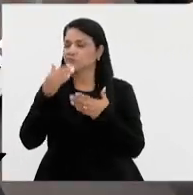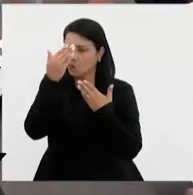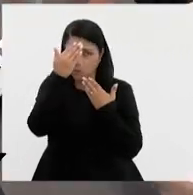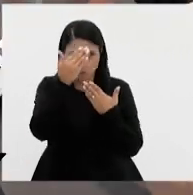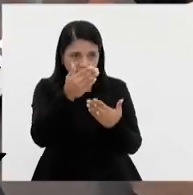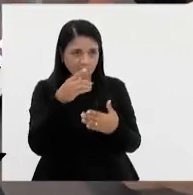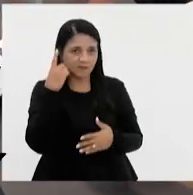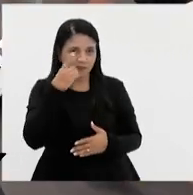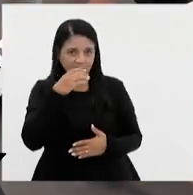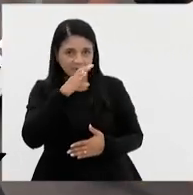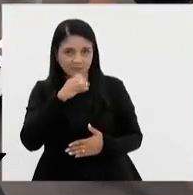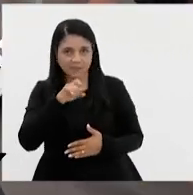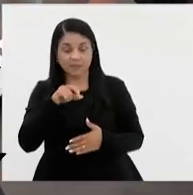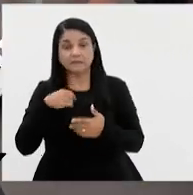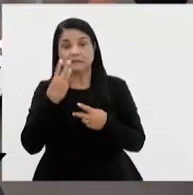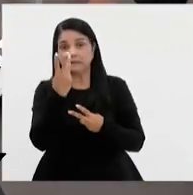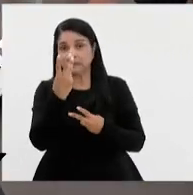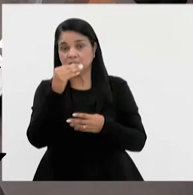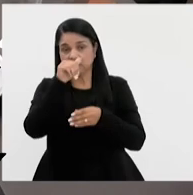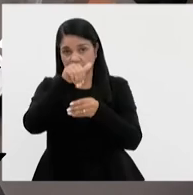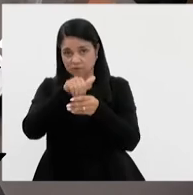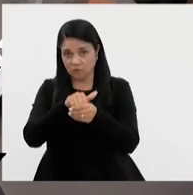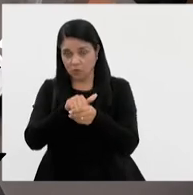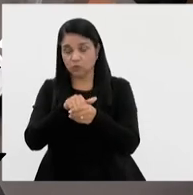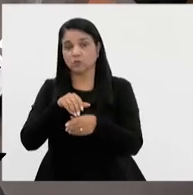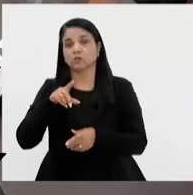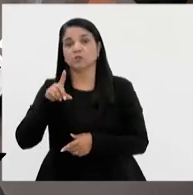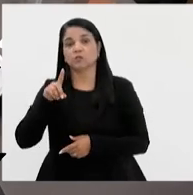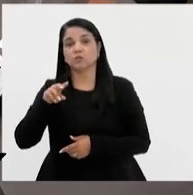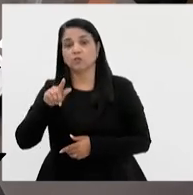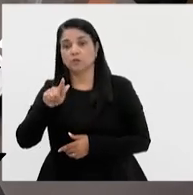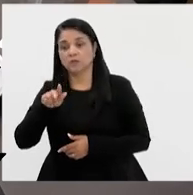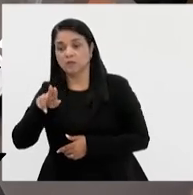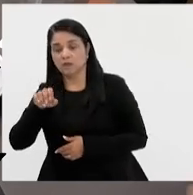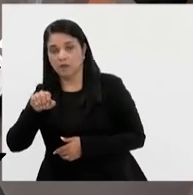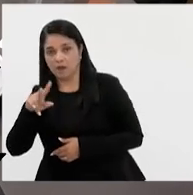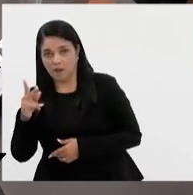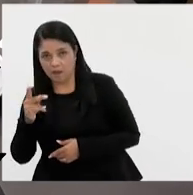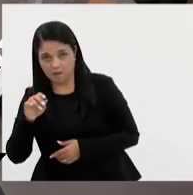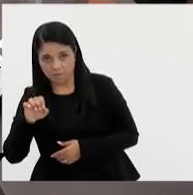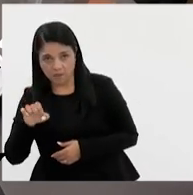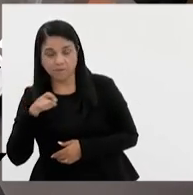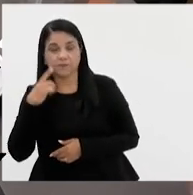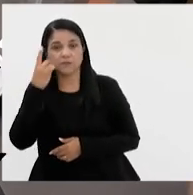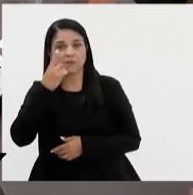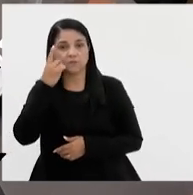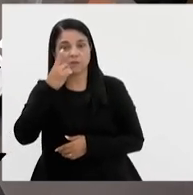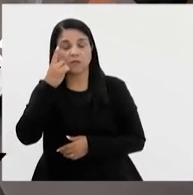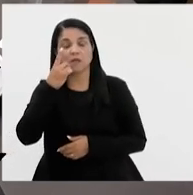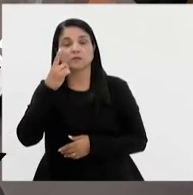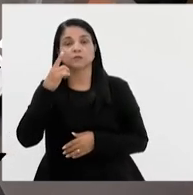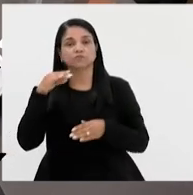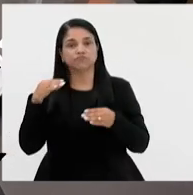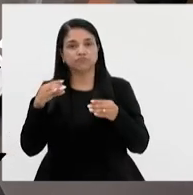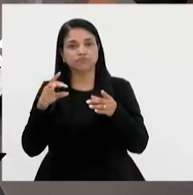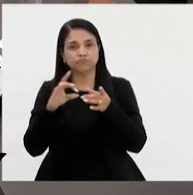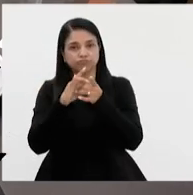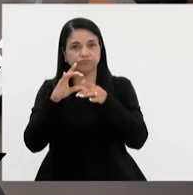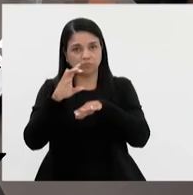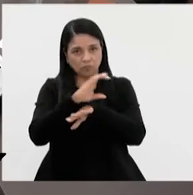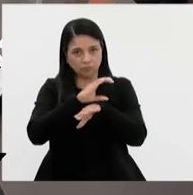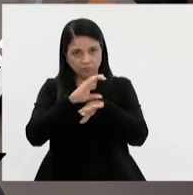Então, há sobre a mesa 3 votos, um do deputado Guilherme de Laroli, que já votou, é o da constitucionalidade, há o